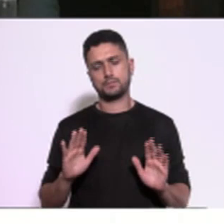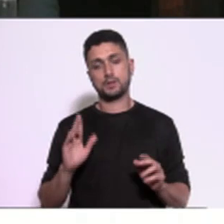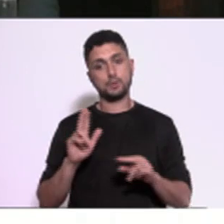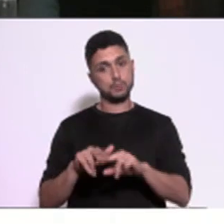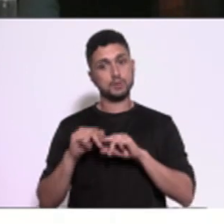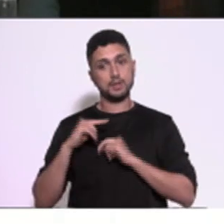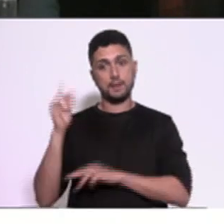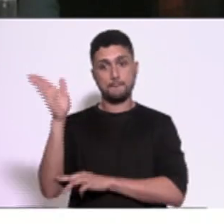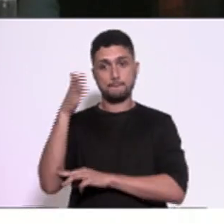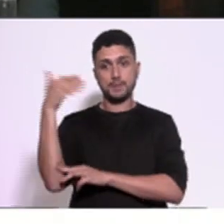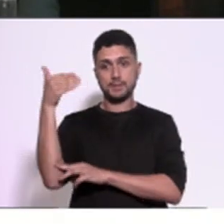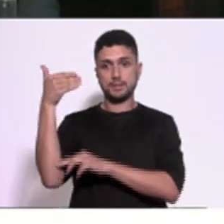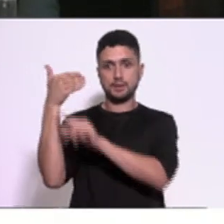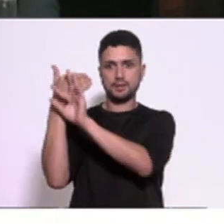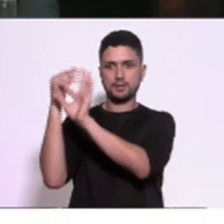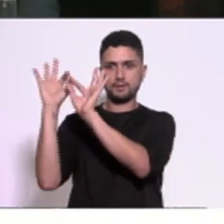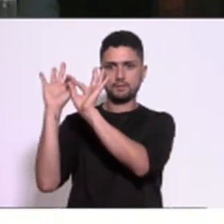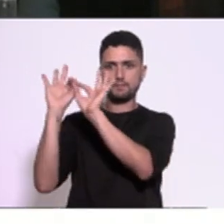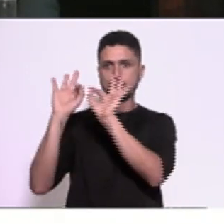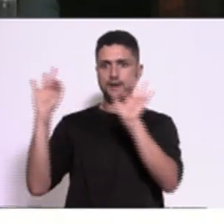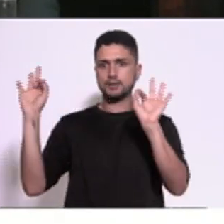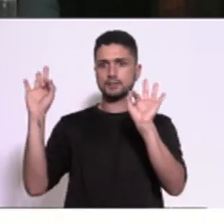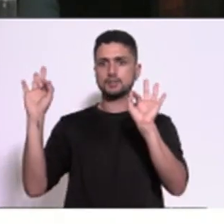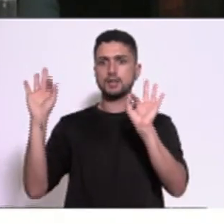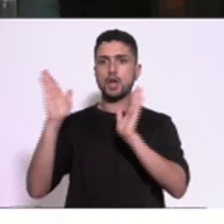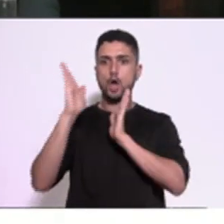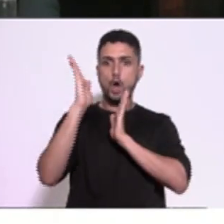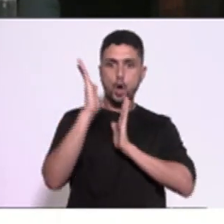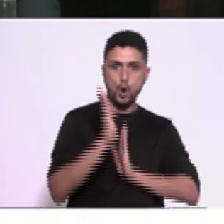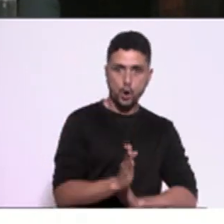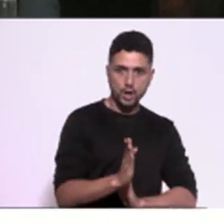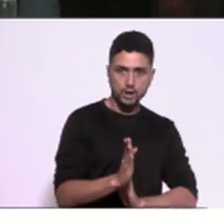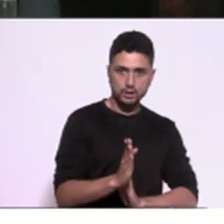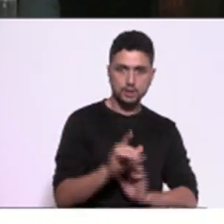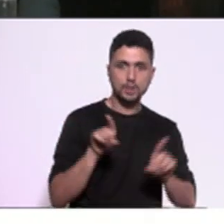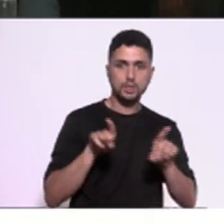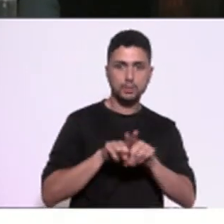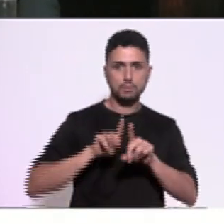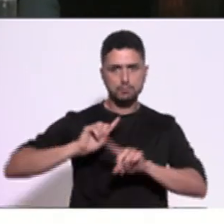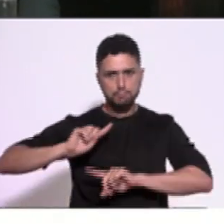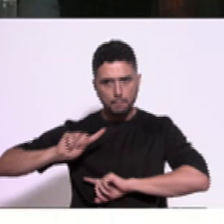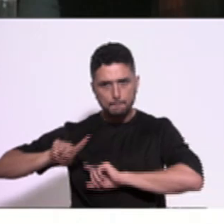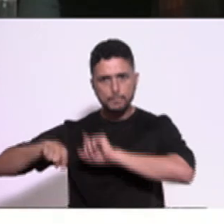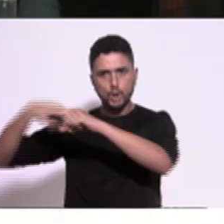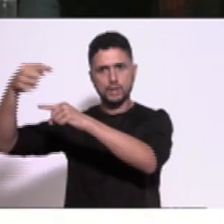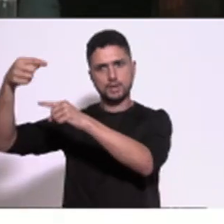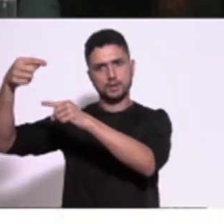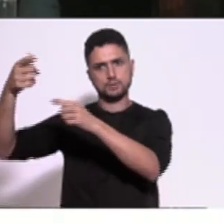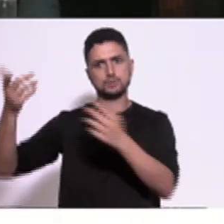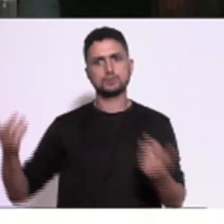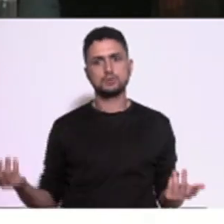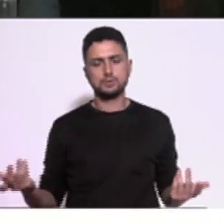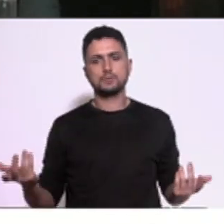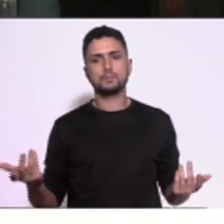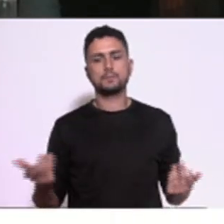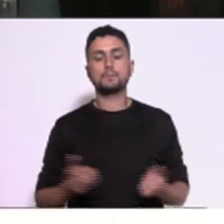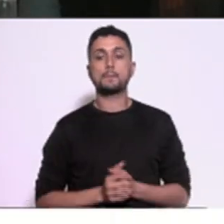ordem e progresso. Então, dizendo isso, eu queria dizer